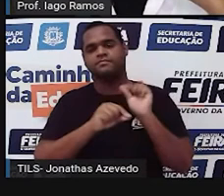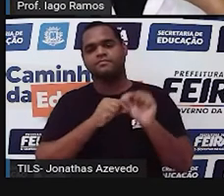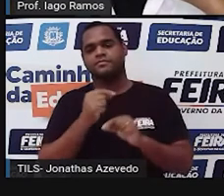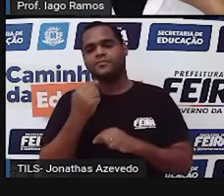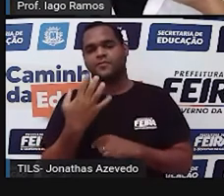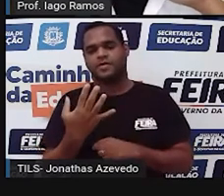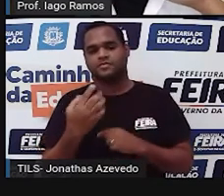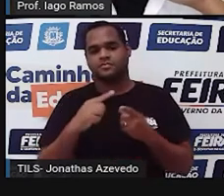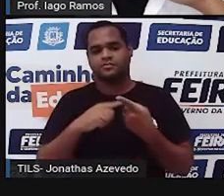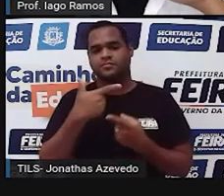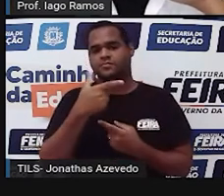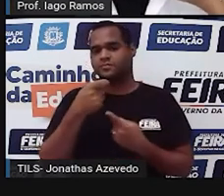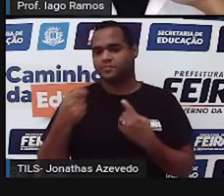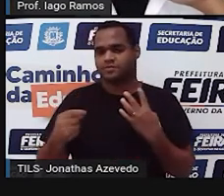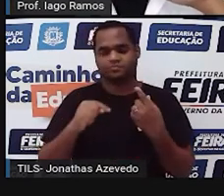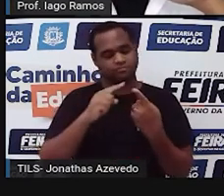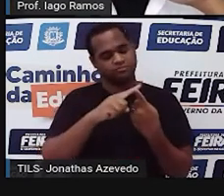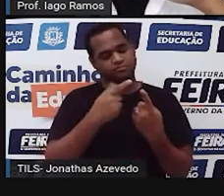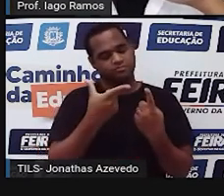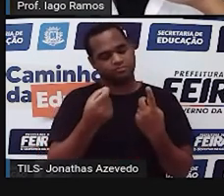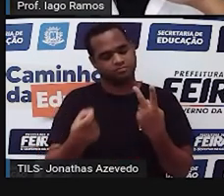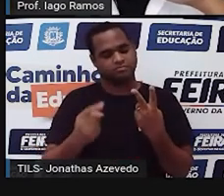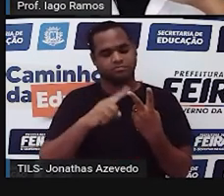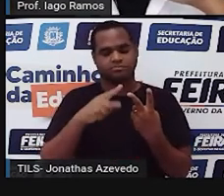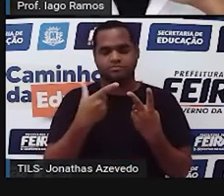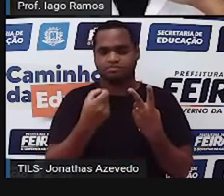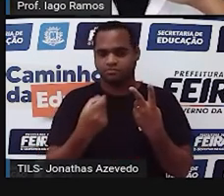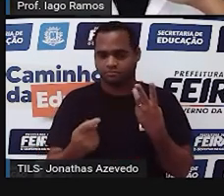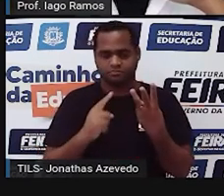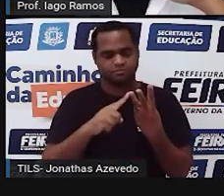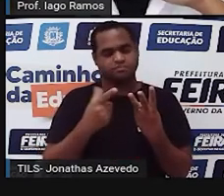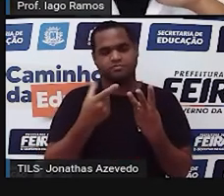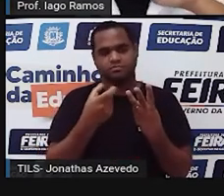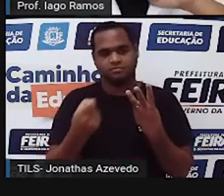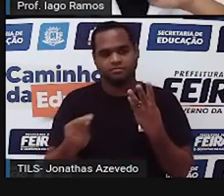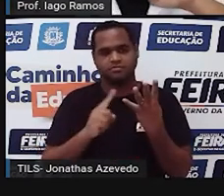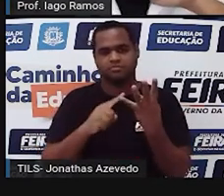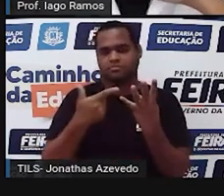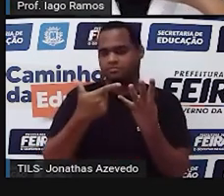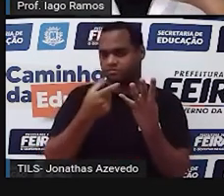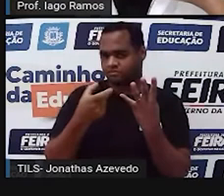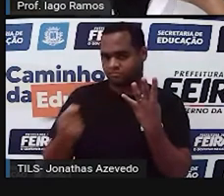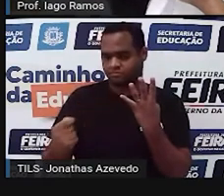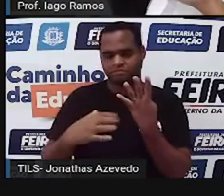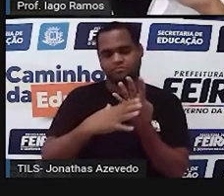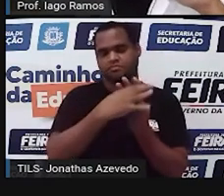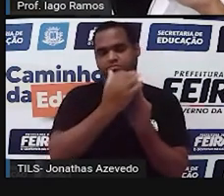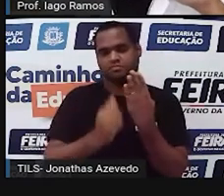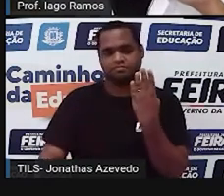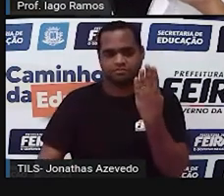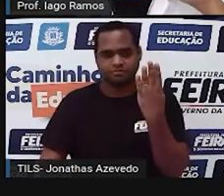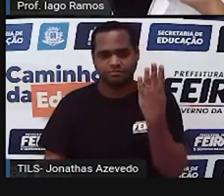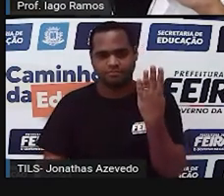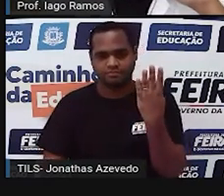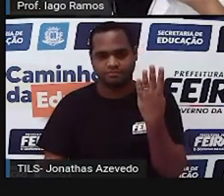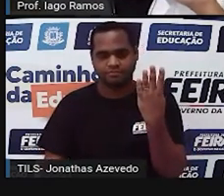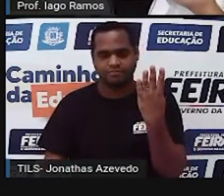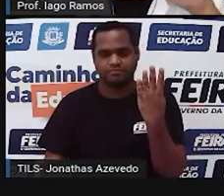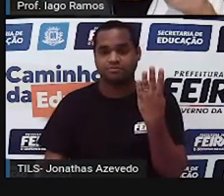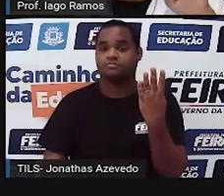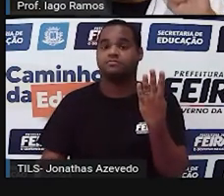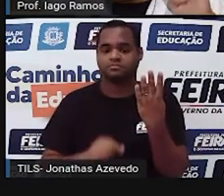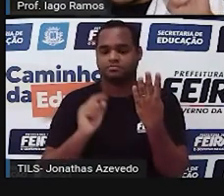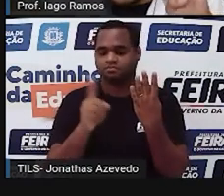uma volta 200 metros uma volta 200 metros outra volta 200 metros outra volta 200 metros são